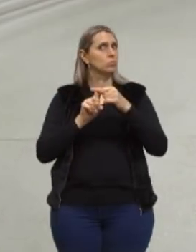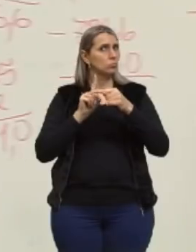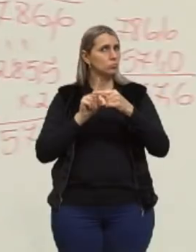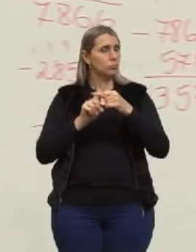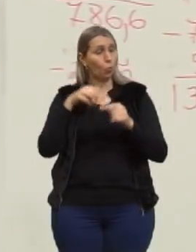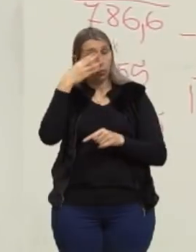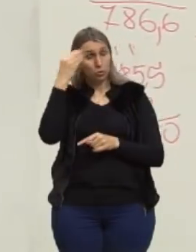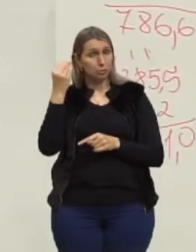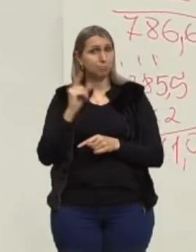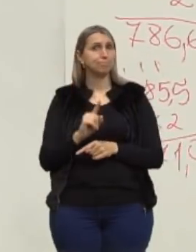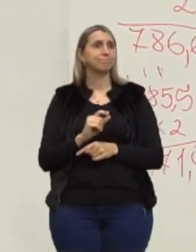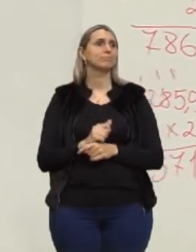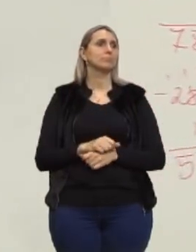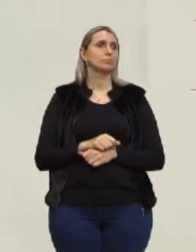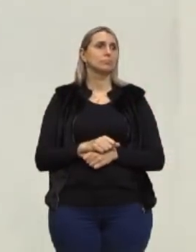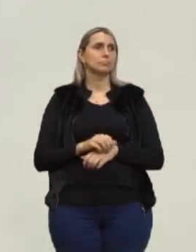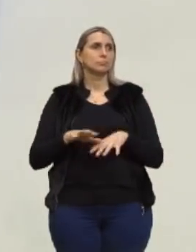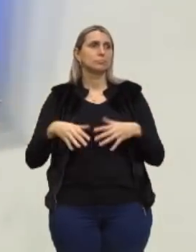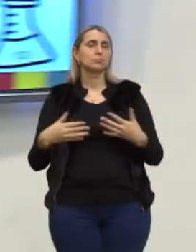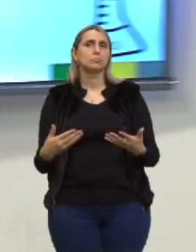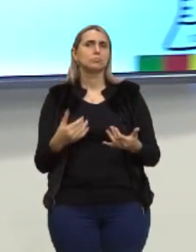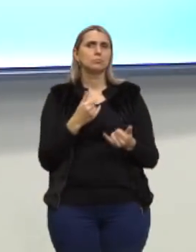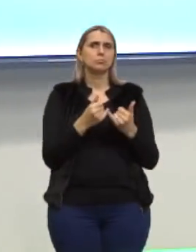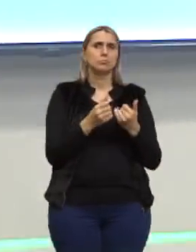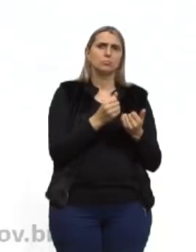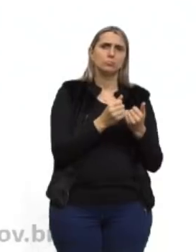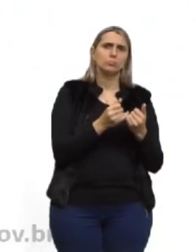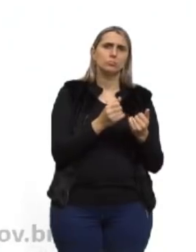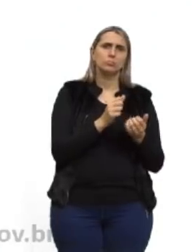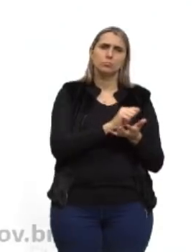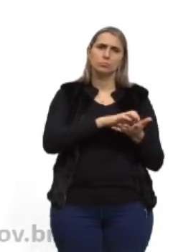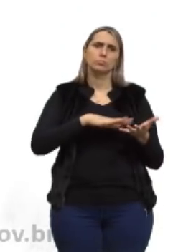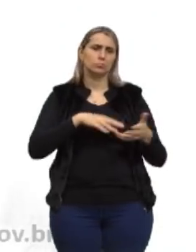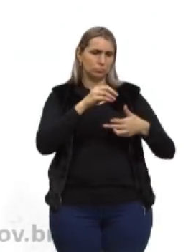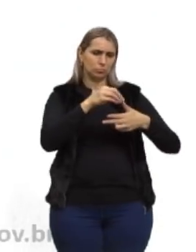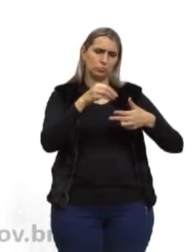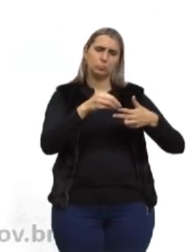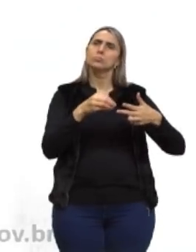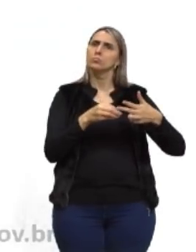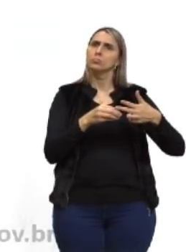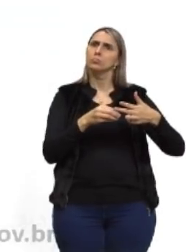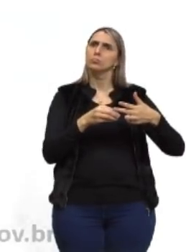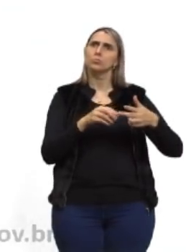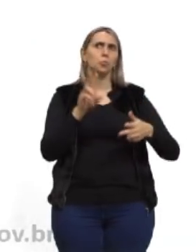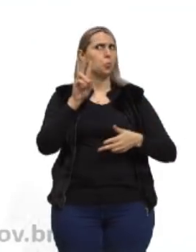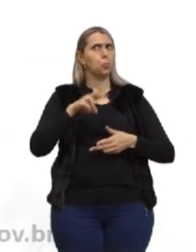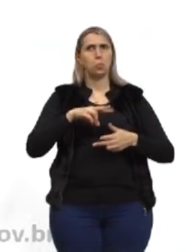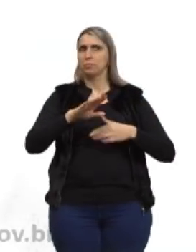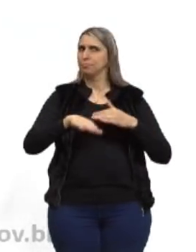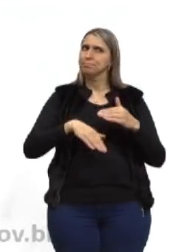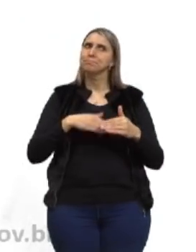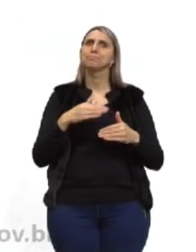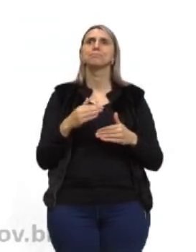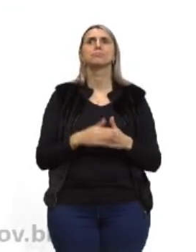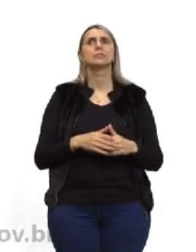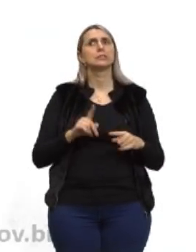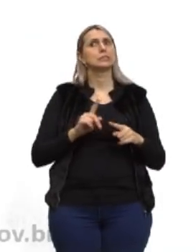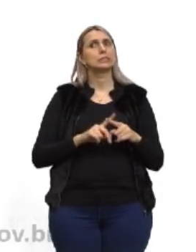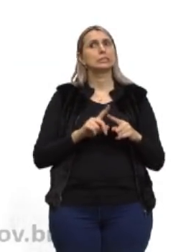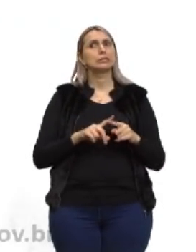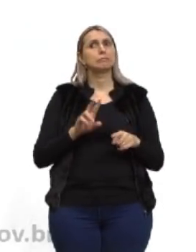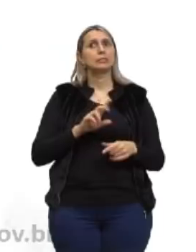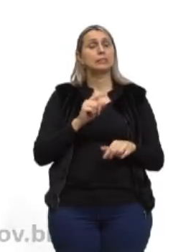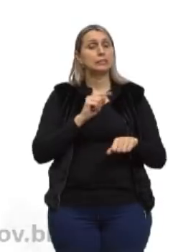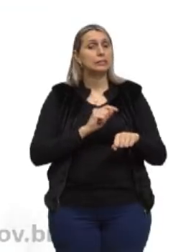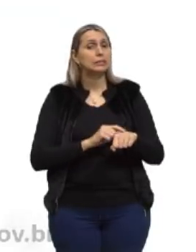esqueça tá bom pessoal então vamos ver aqui um exercício do enem eu não vou ler ele todo tá porque senão